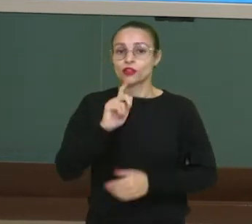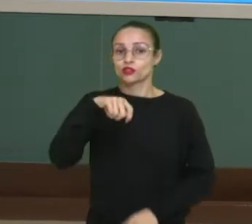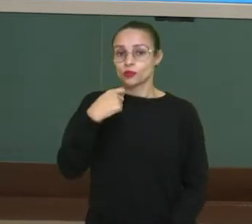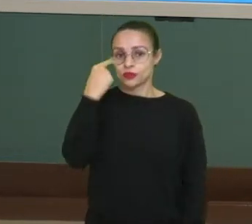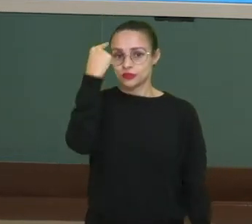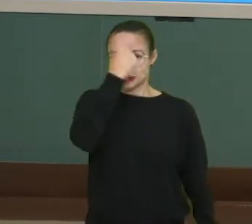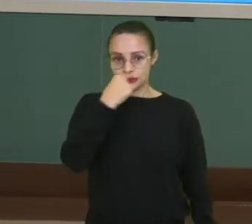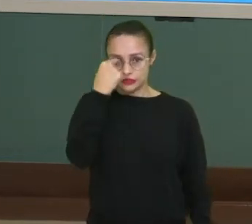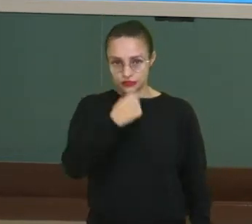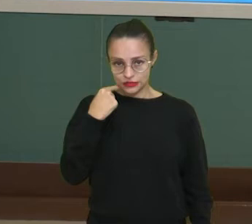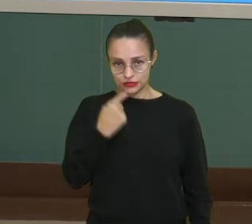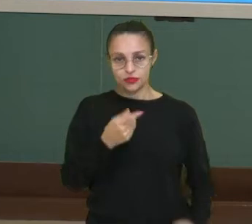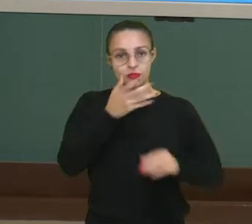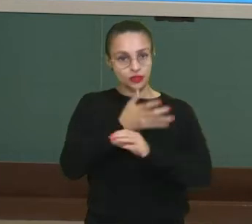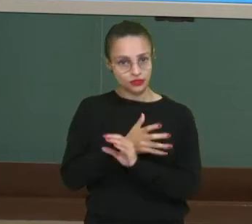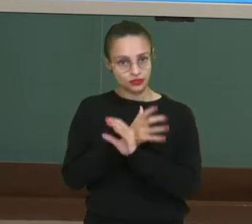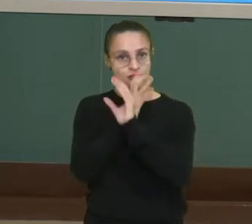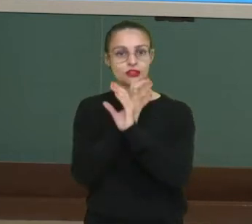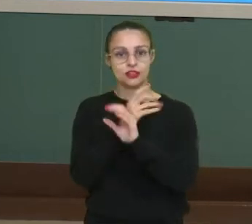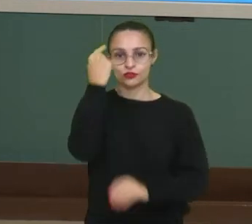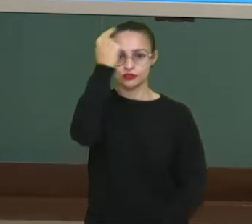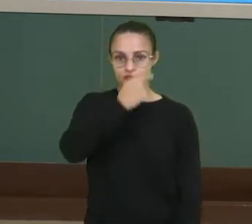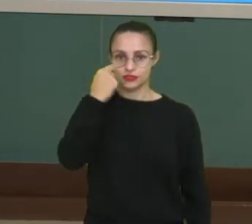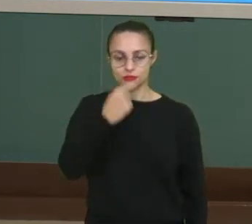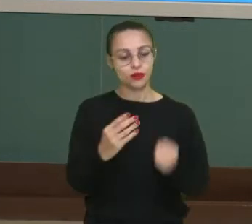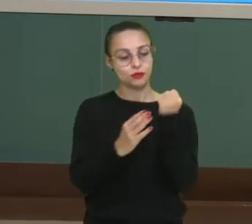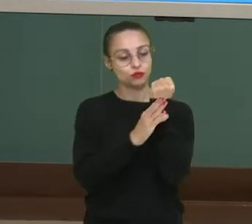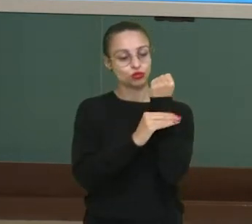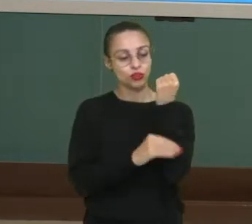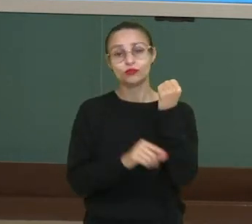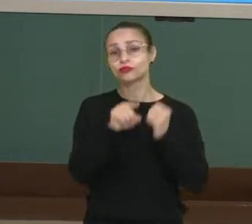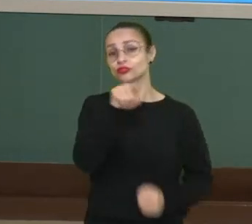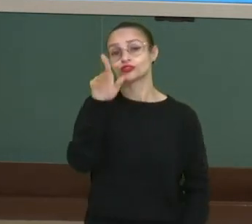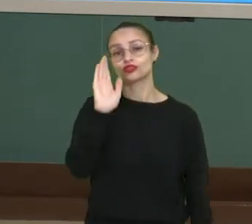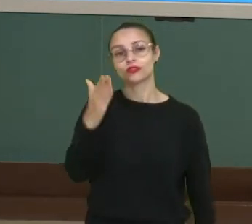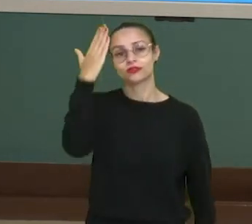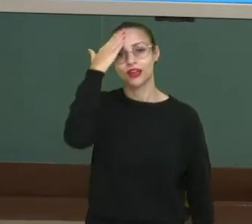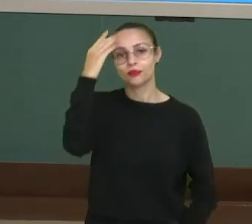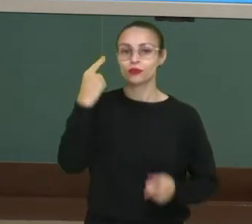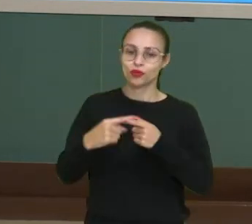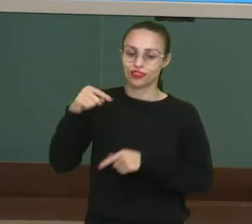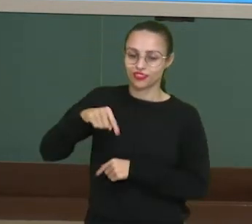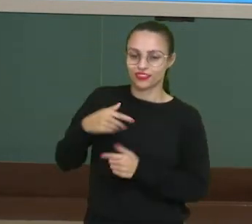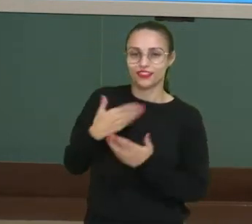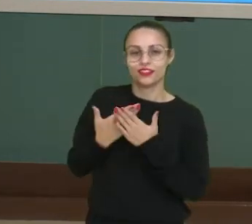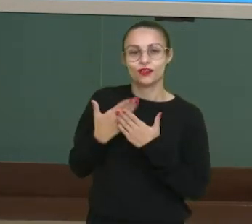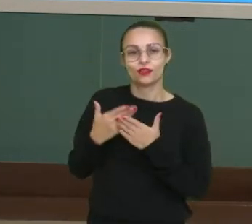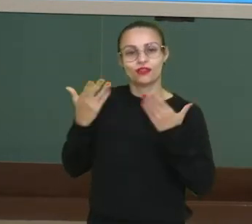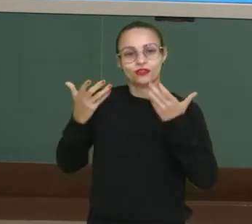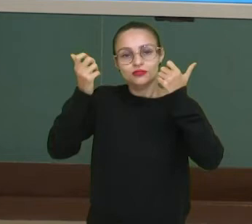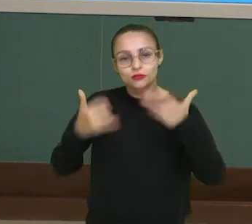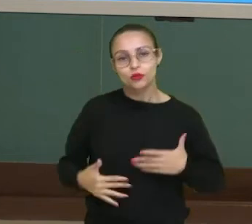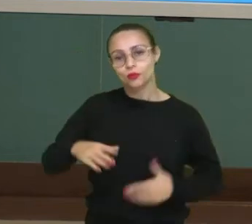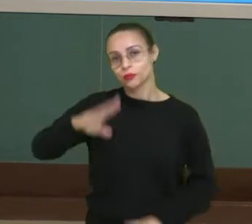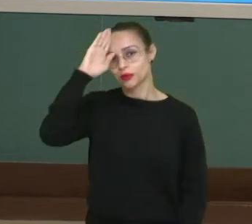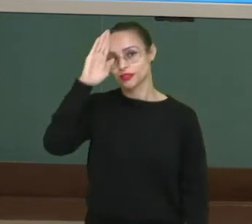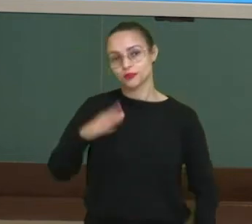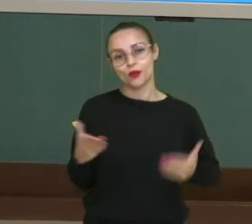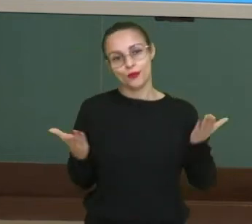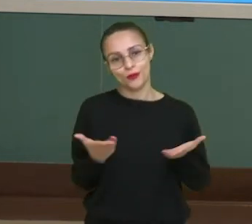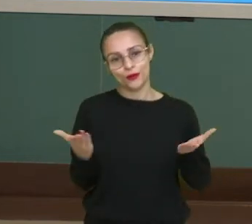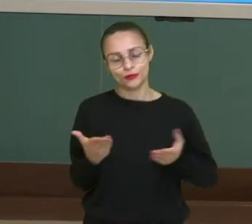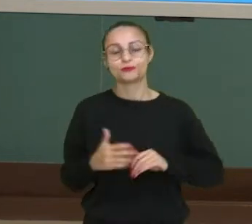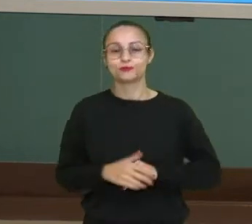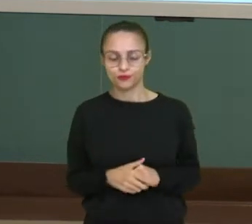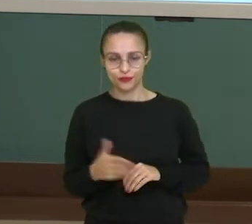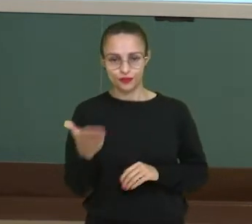sobre o sistema muscular, você já vai estar sabendo, porque você já viu as principais ideias na aula de nivelamento.